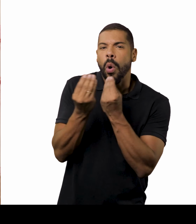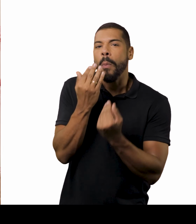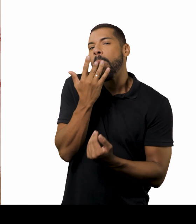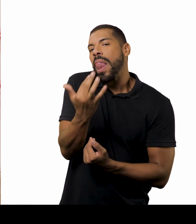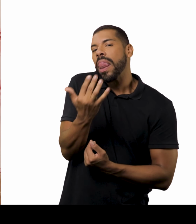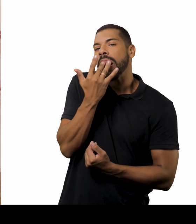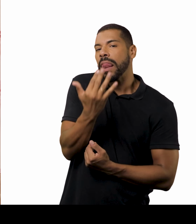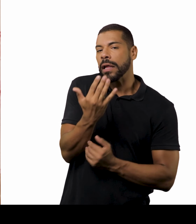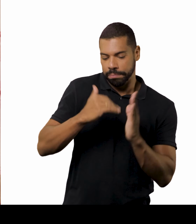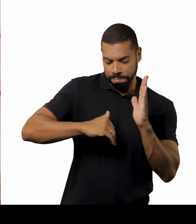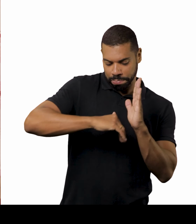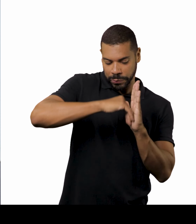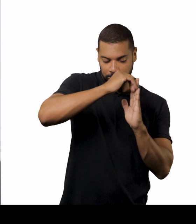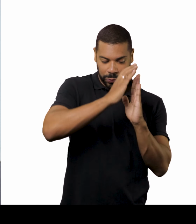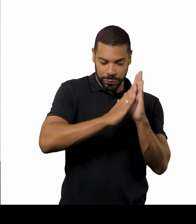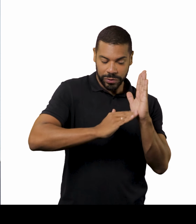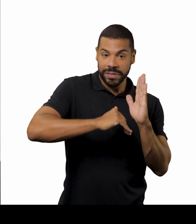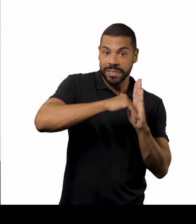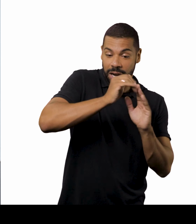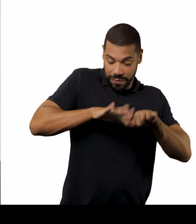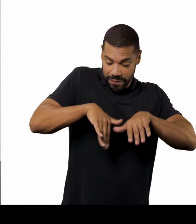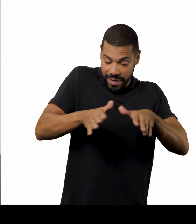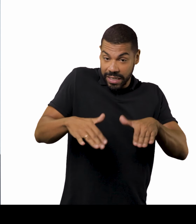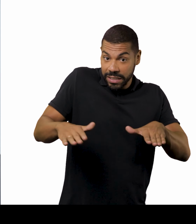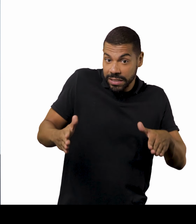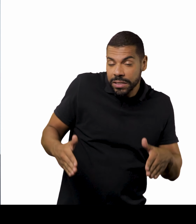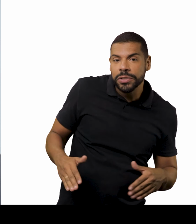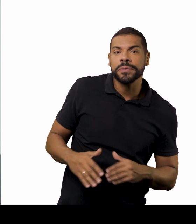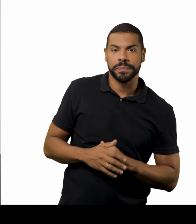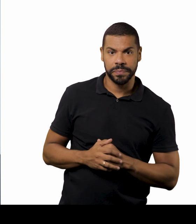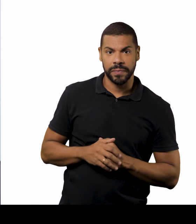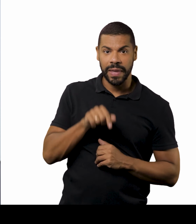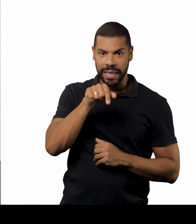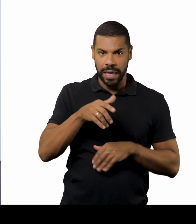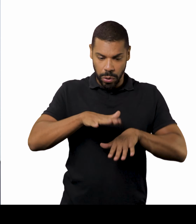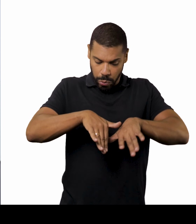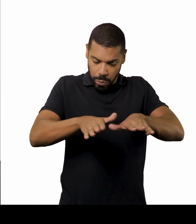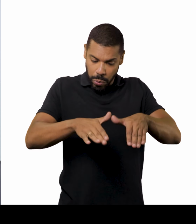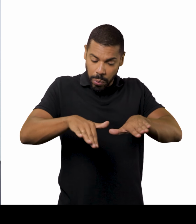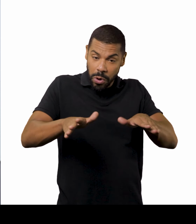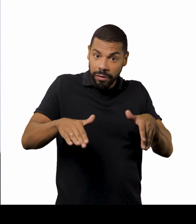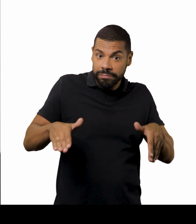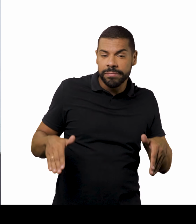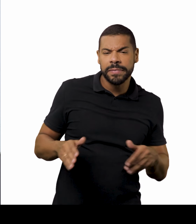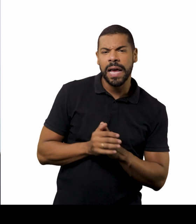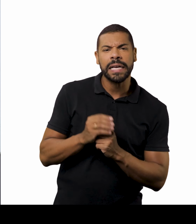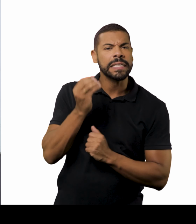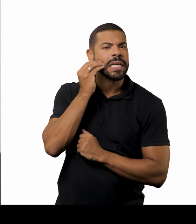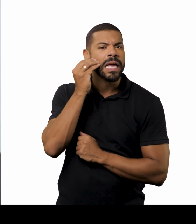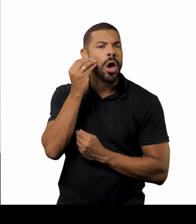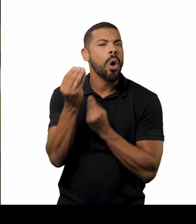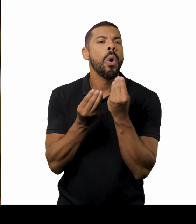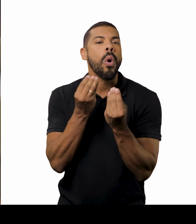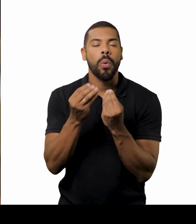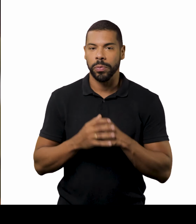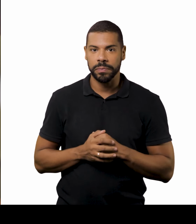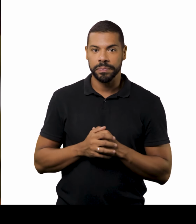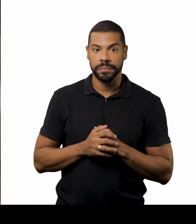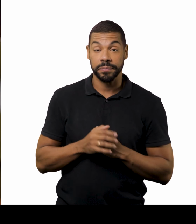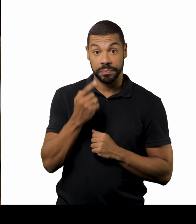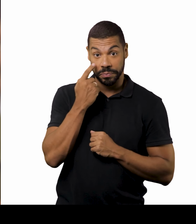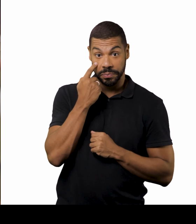tô entendendo essa tinta, né? E aí a ideia é fazer esse vestido, né? A organza tem esse volume, né, nela. A gente vai